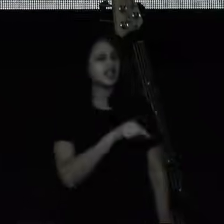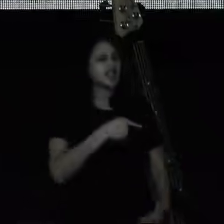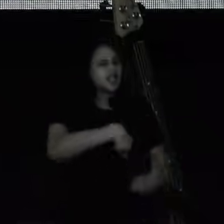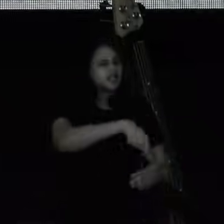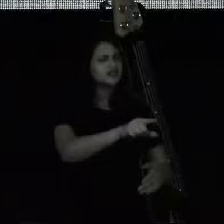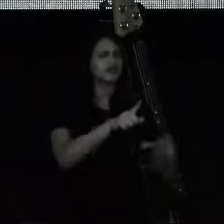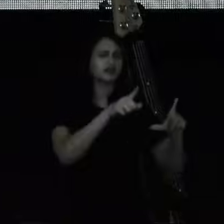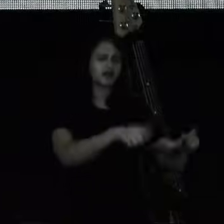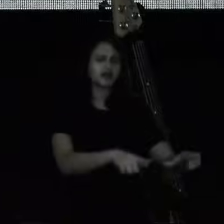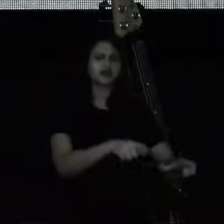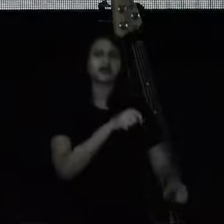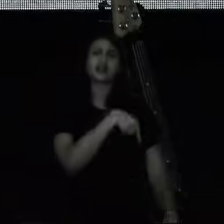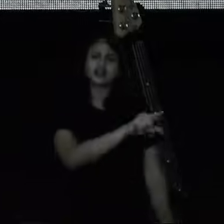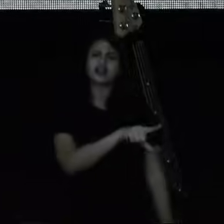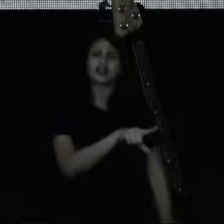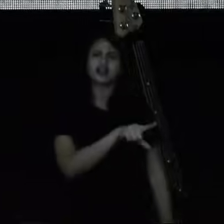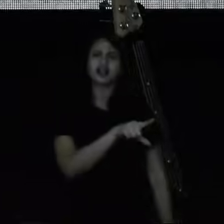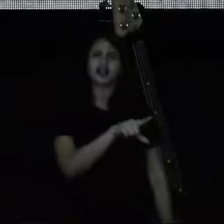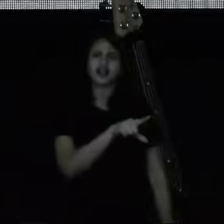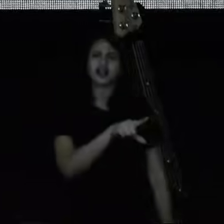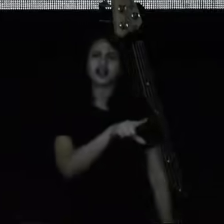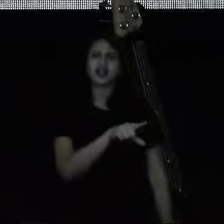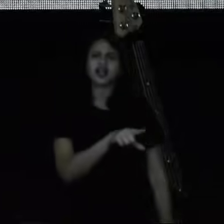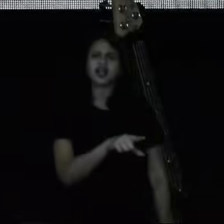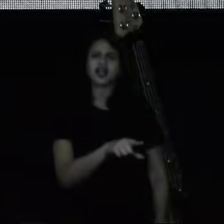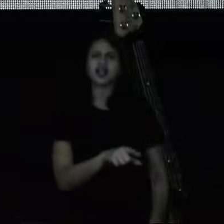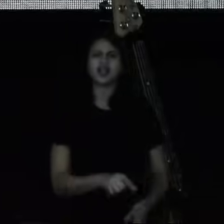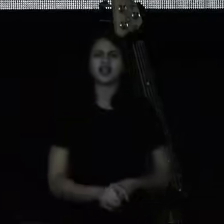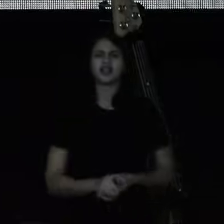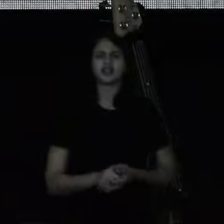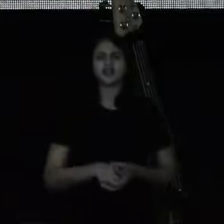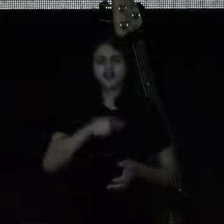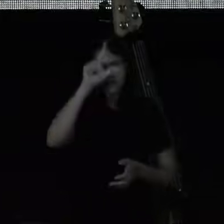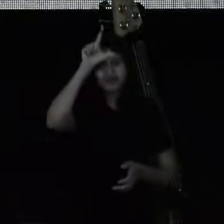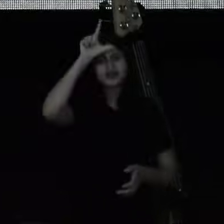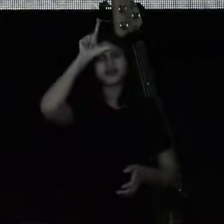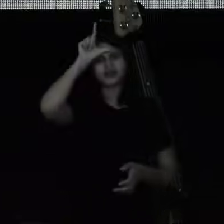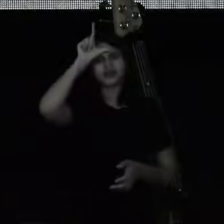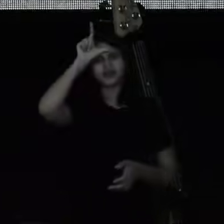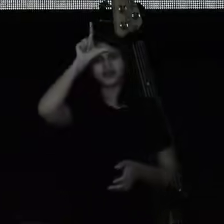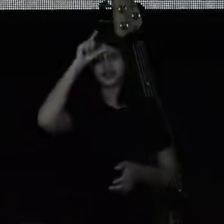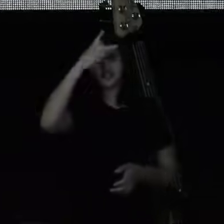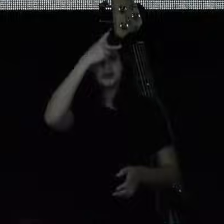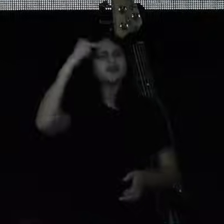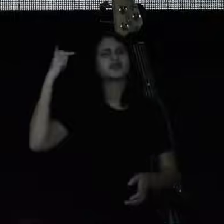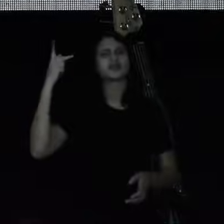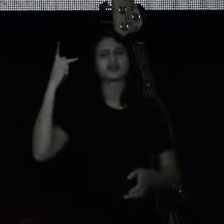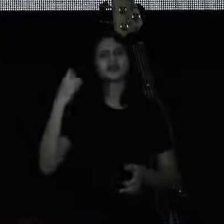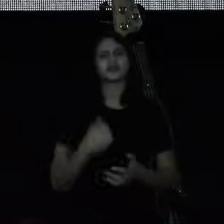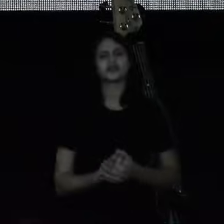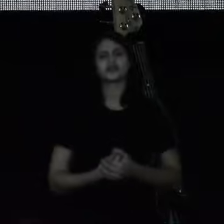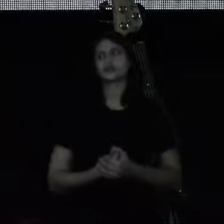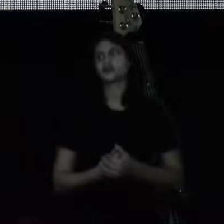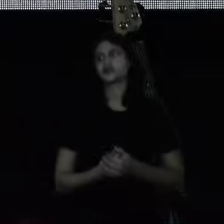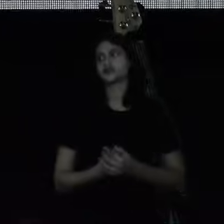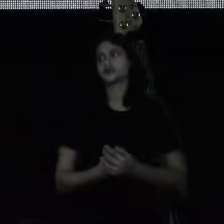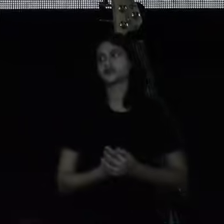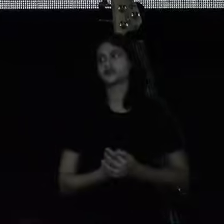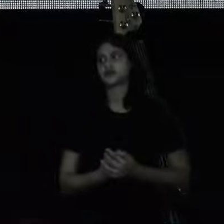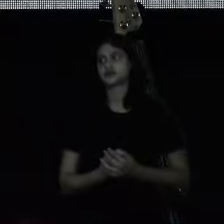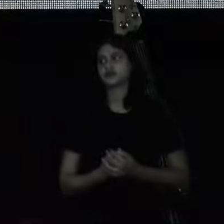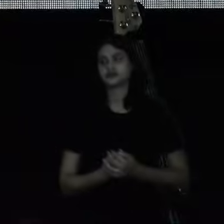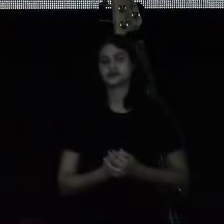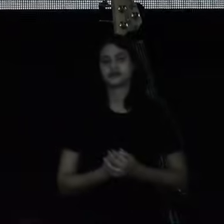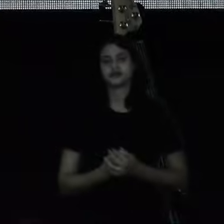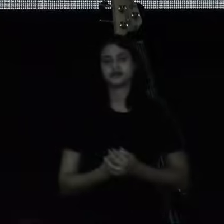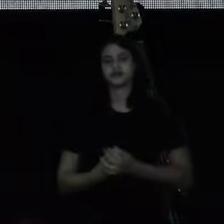chefe, líder de um bando de aventureiros. Isso mesmo, um bando de